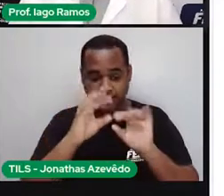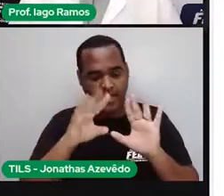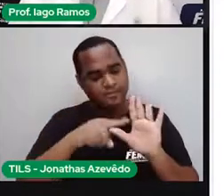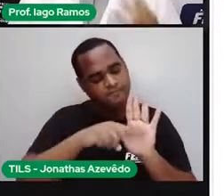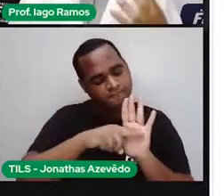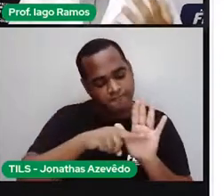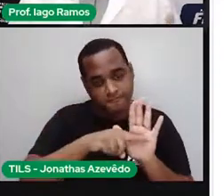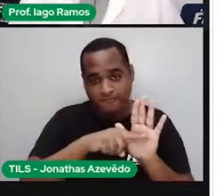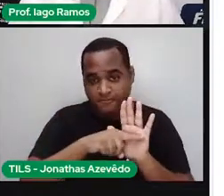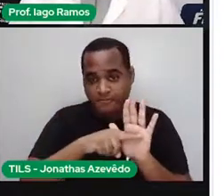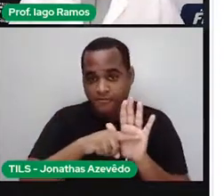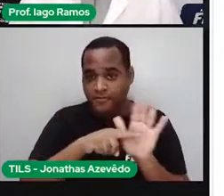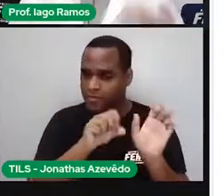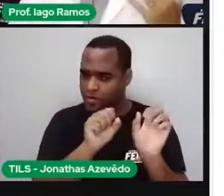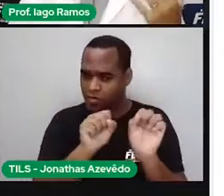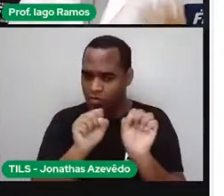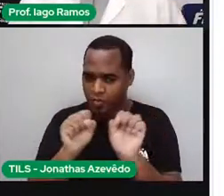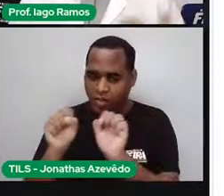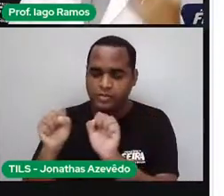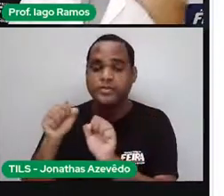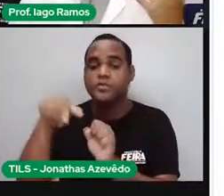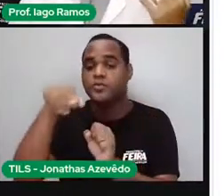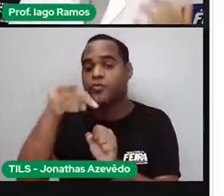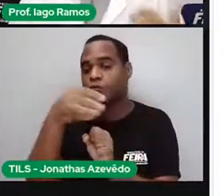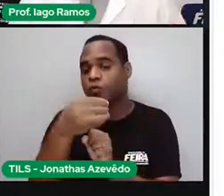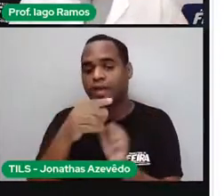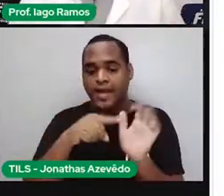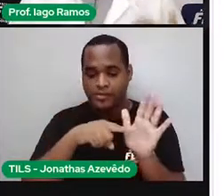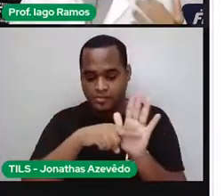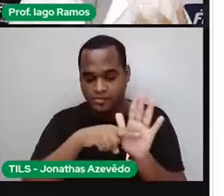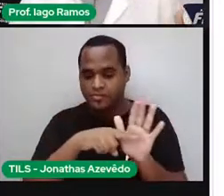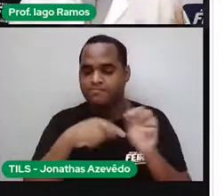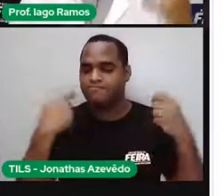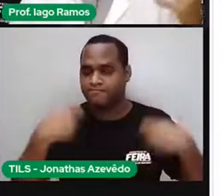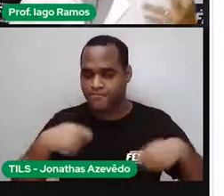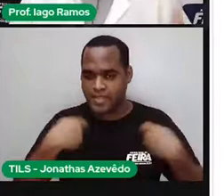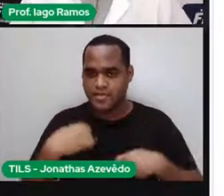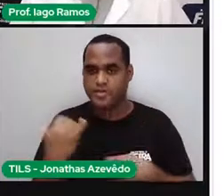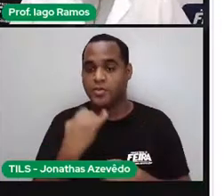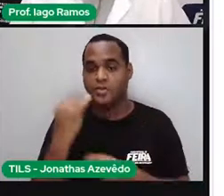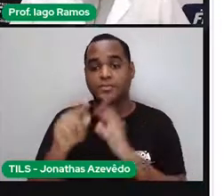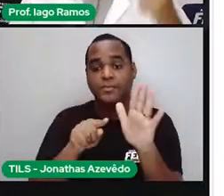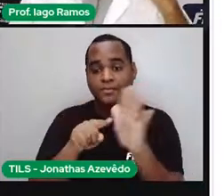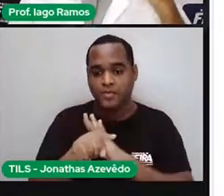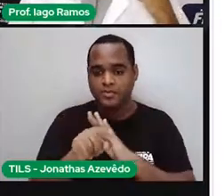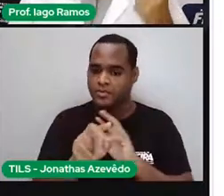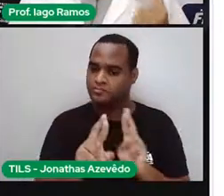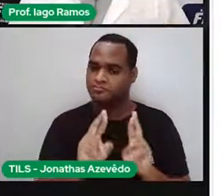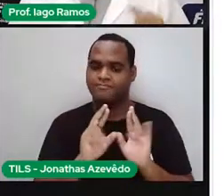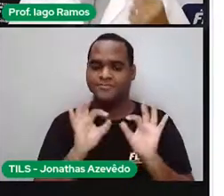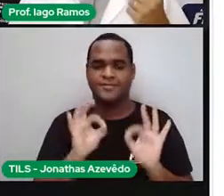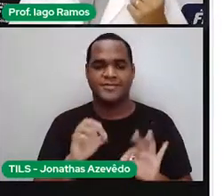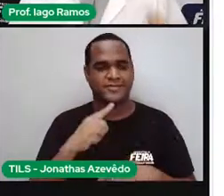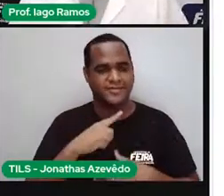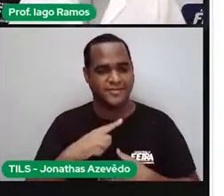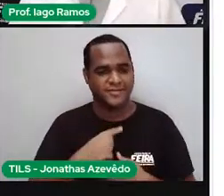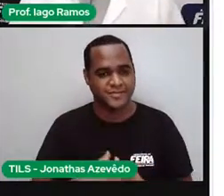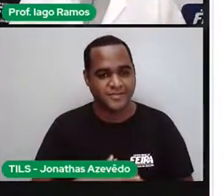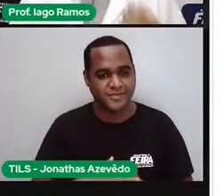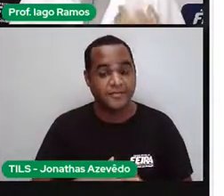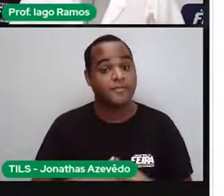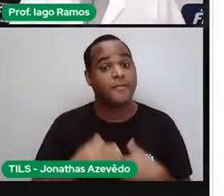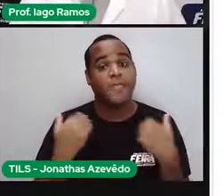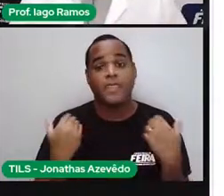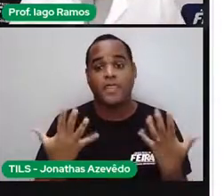vestig toda investigação precisa de uma pergunta para ser respondida por Qual razão